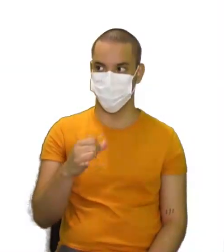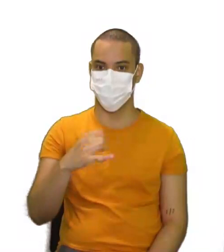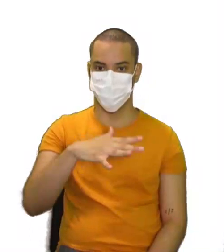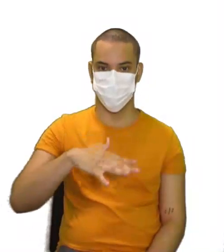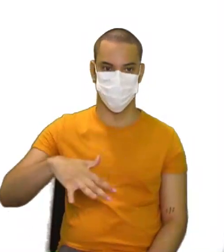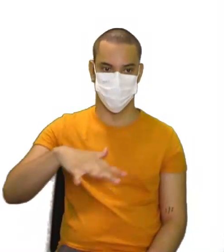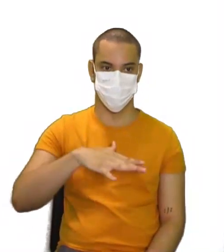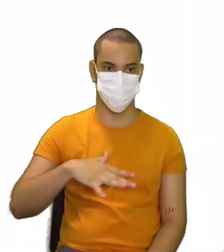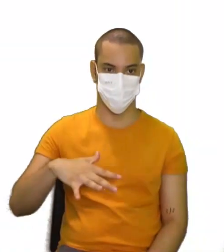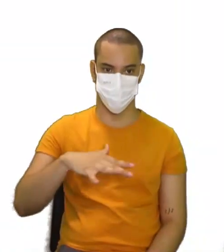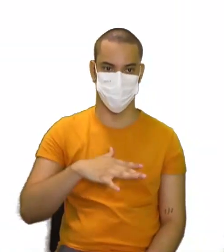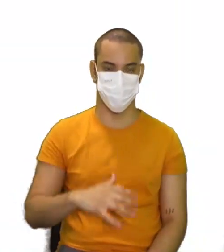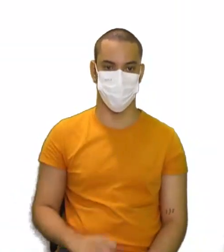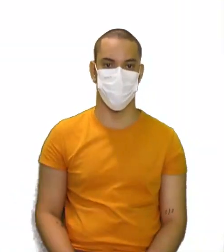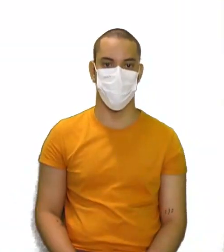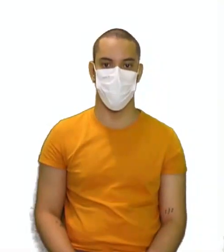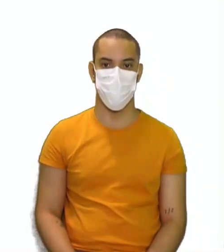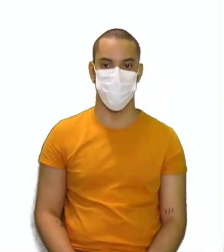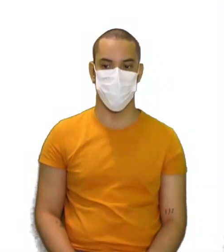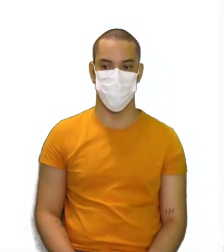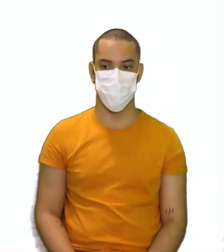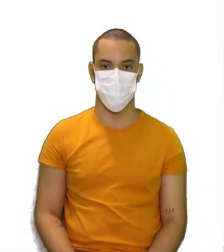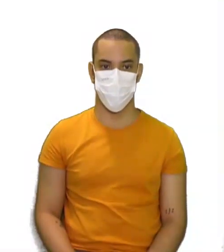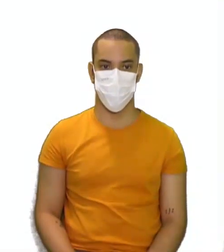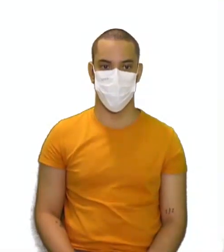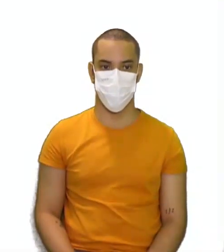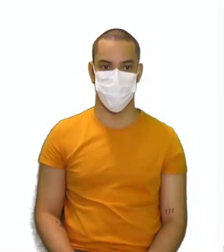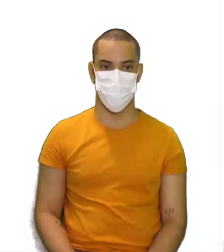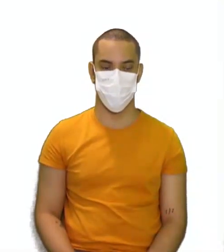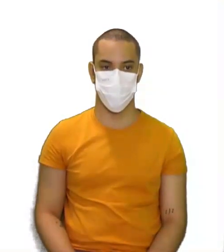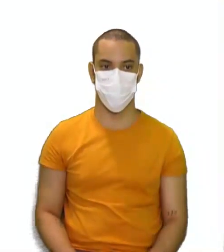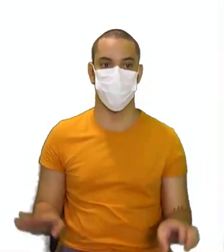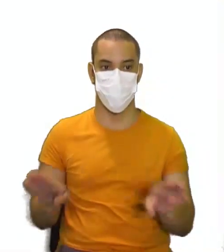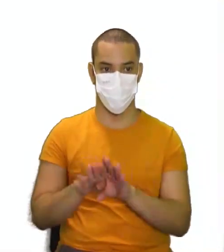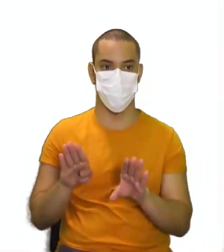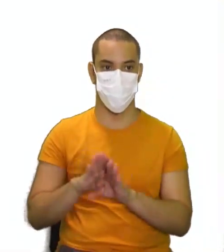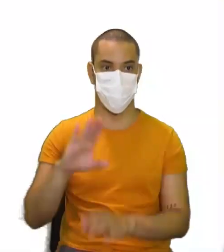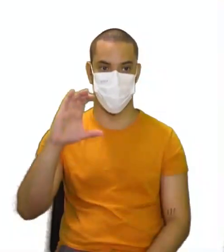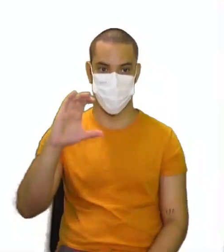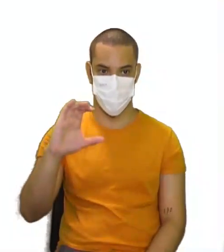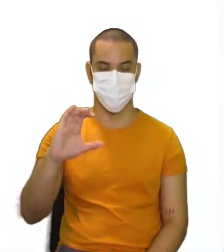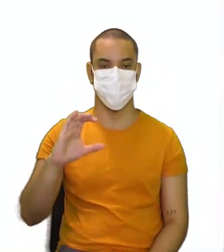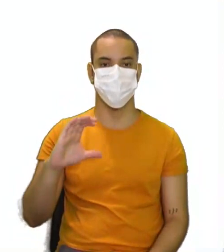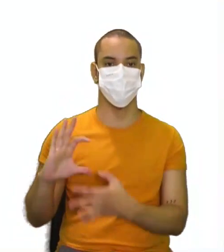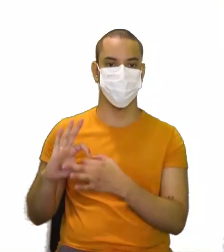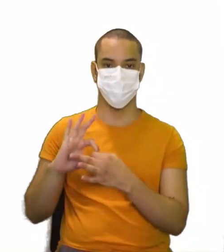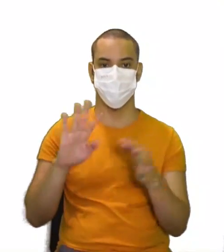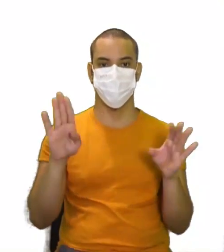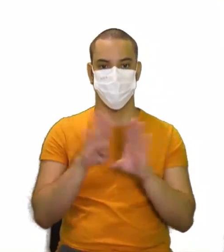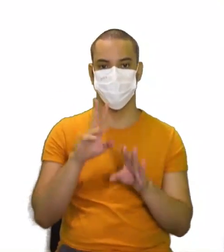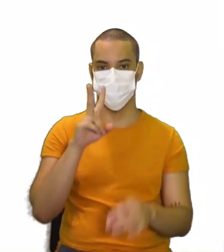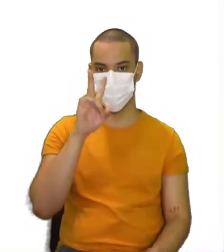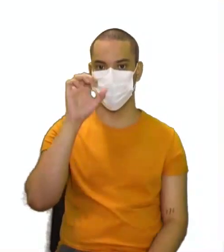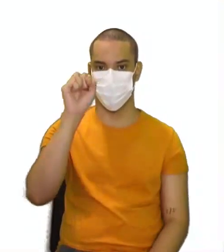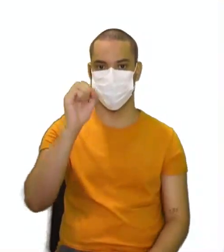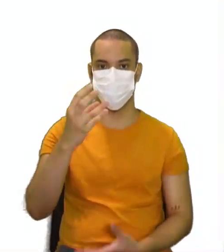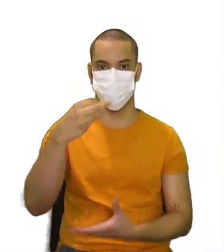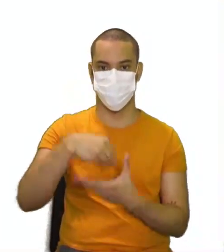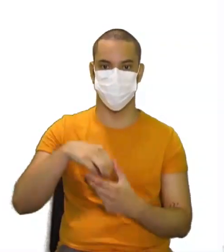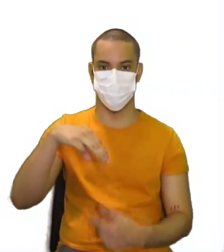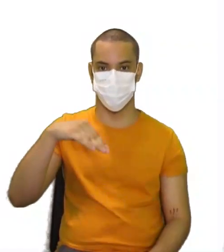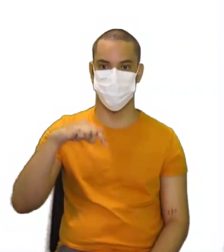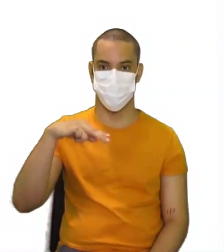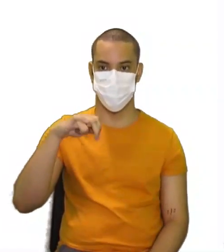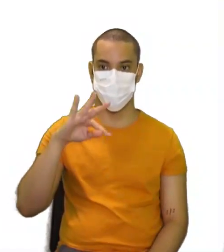campo são perpendiculares. Está aqui mostrando. Outra, letra C. A corrente e a força magnética